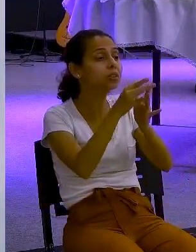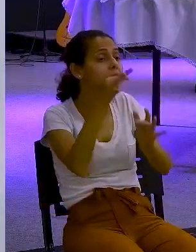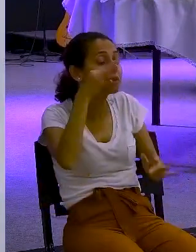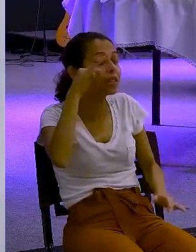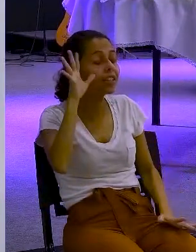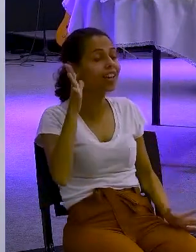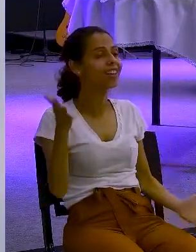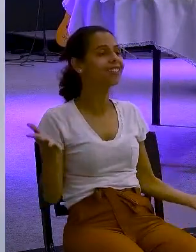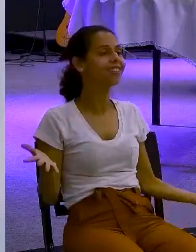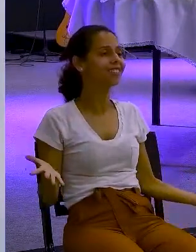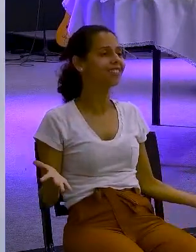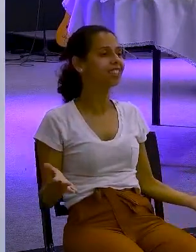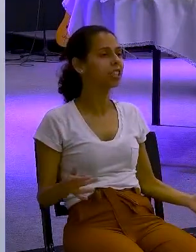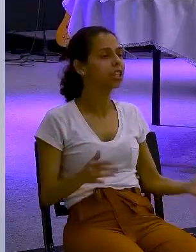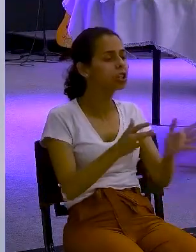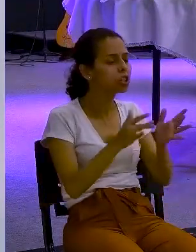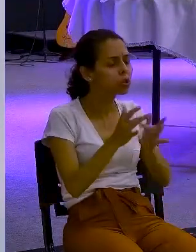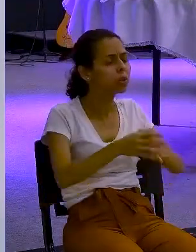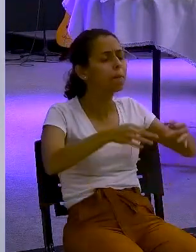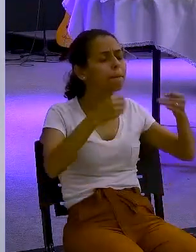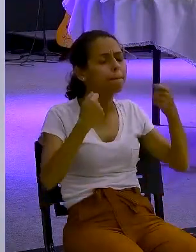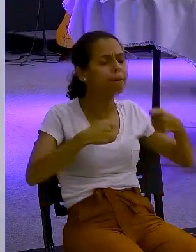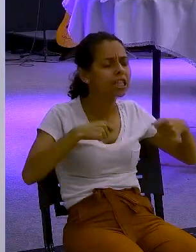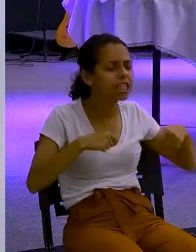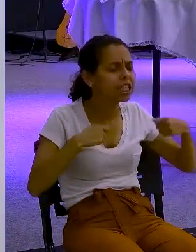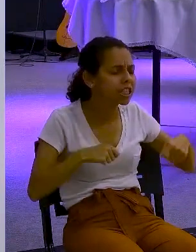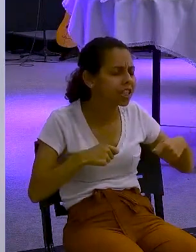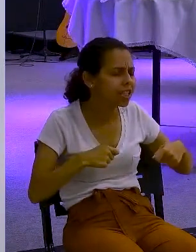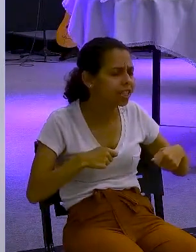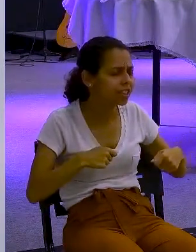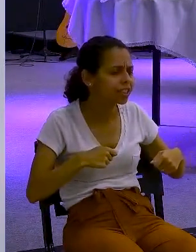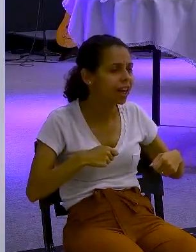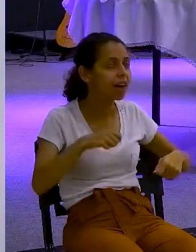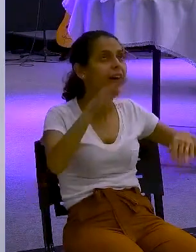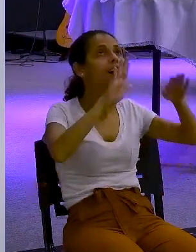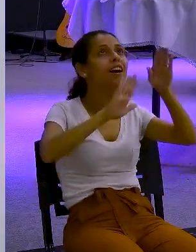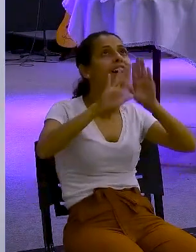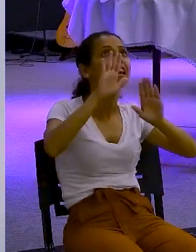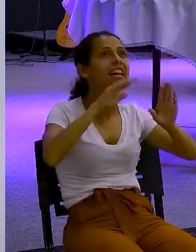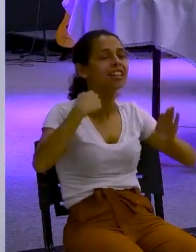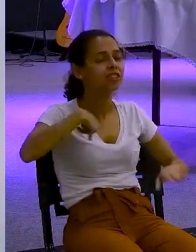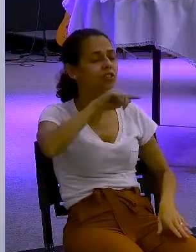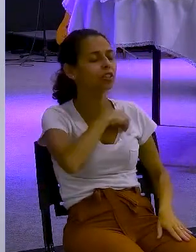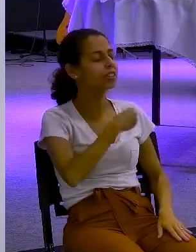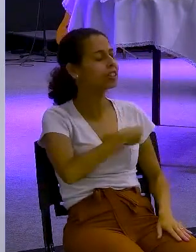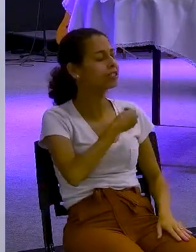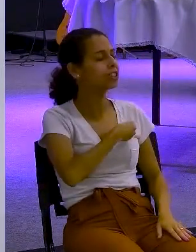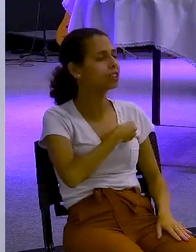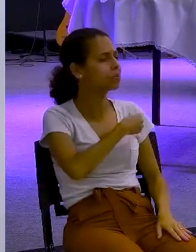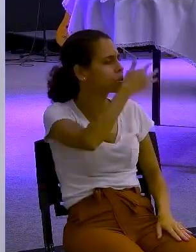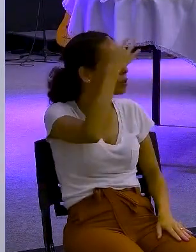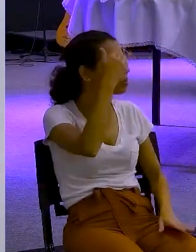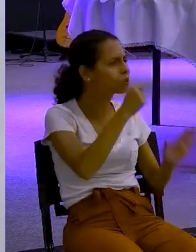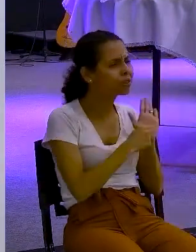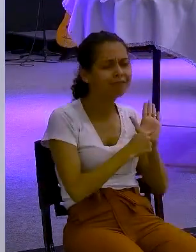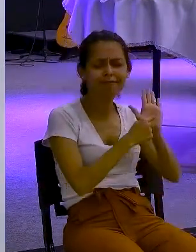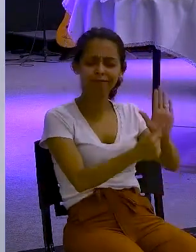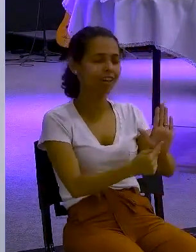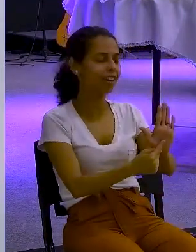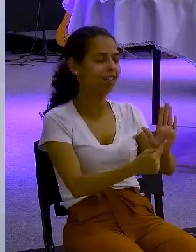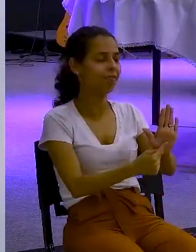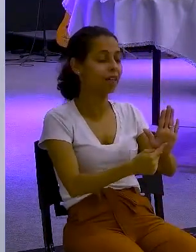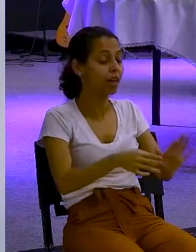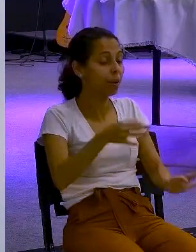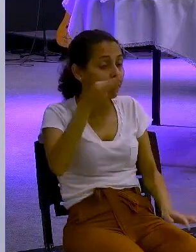Jesus precisa estar presente em nossas vidas para que isto seja manifesto a todos os homens. A